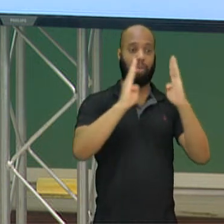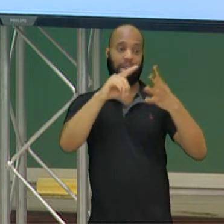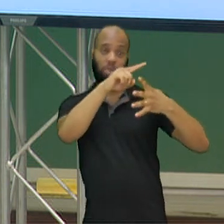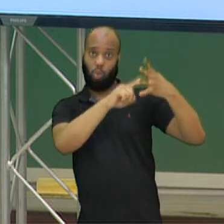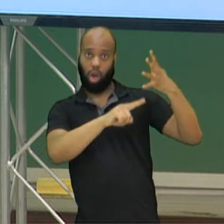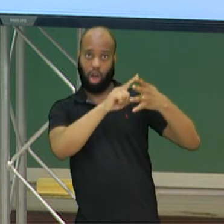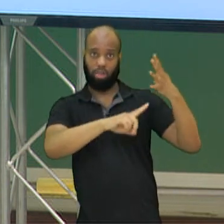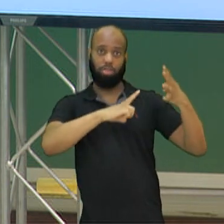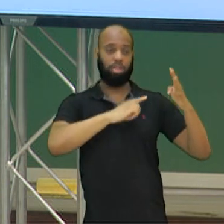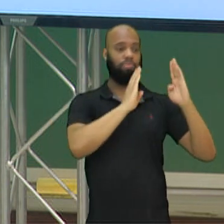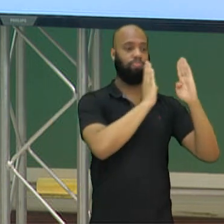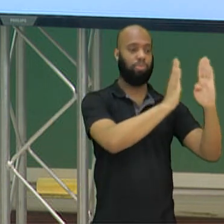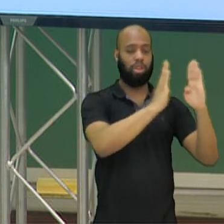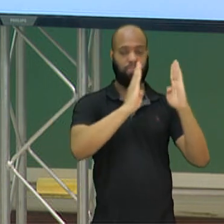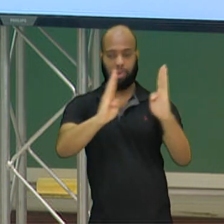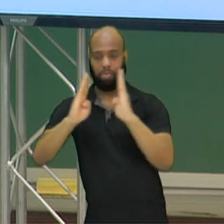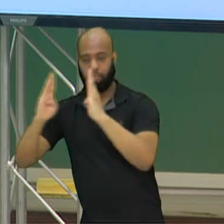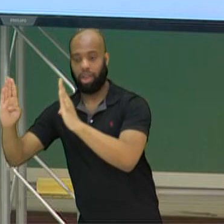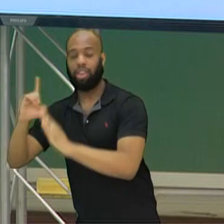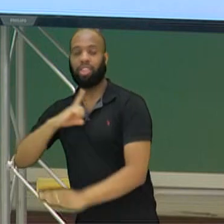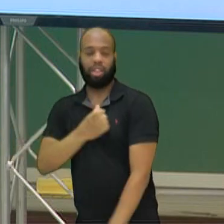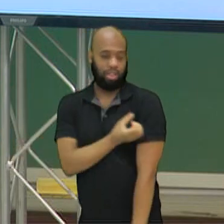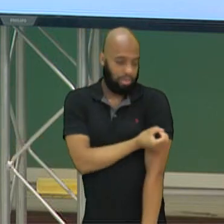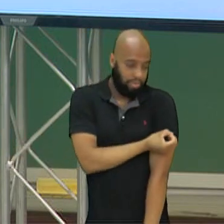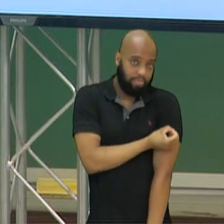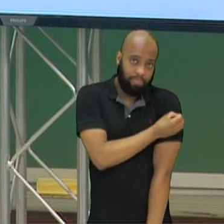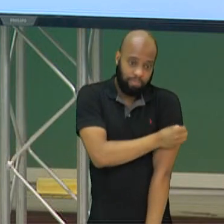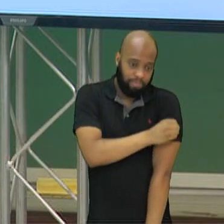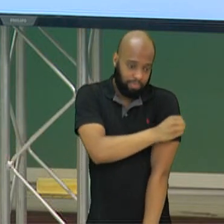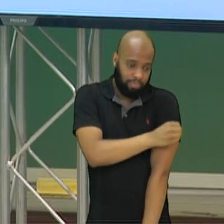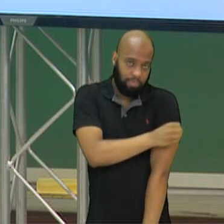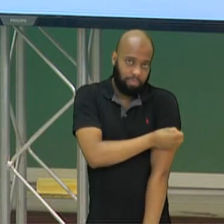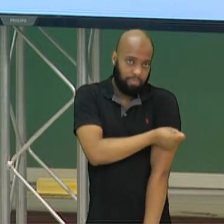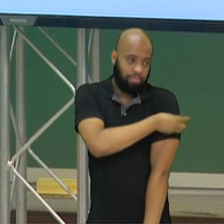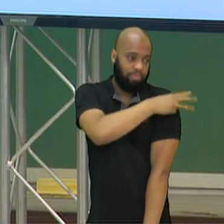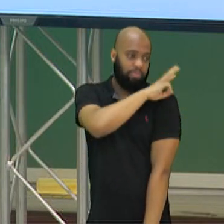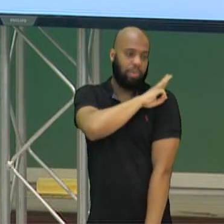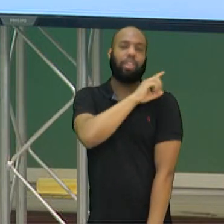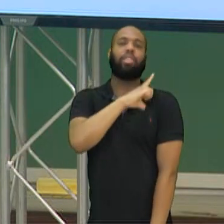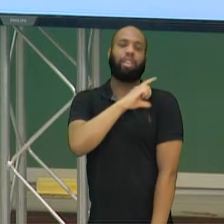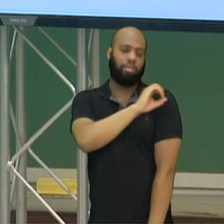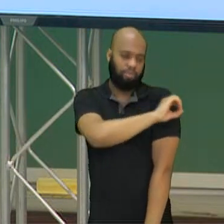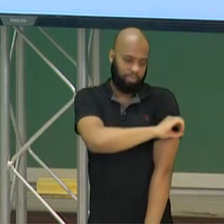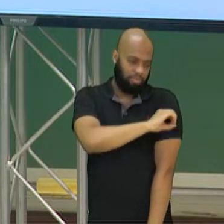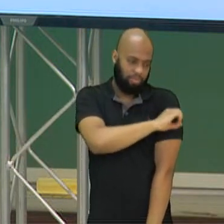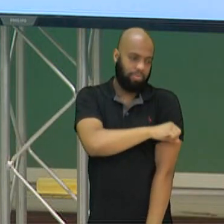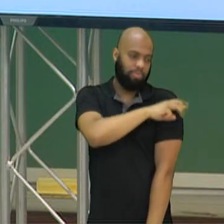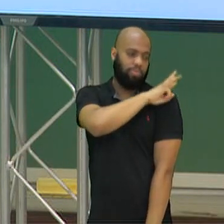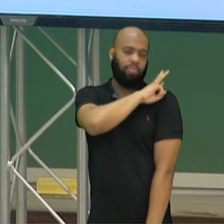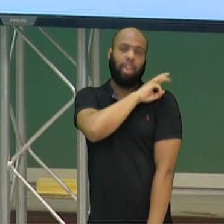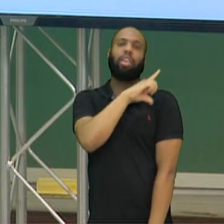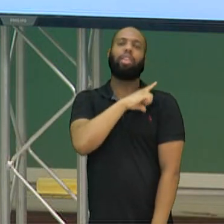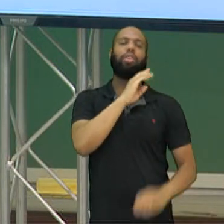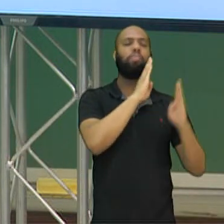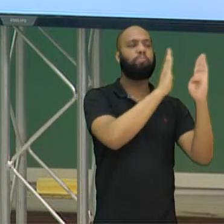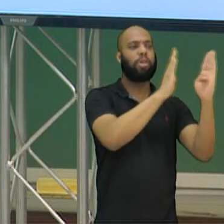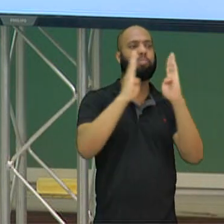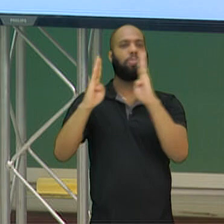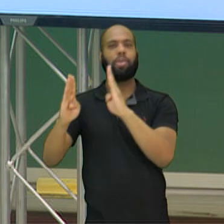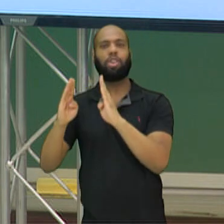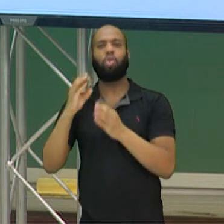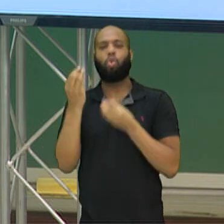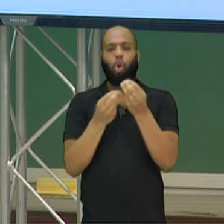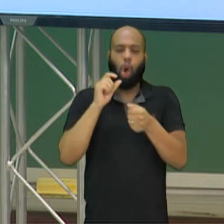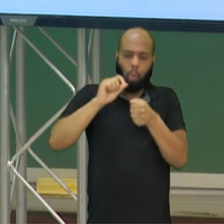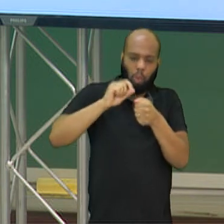estágios. Desde a educação infantil até o ensino médio, você tem os estágios da construção do pensamento